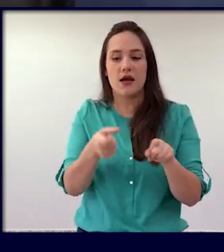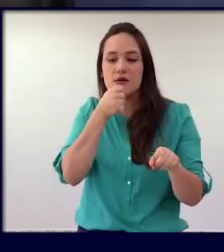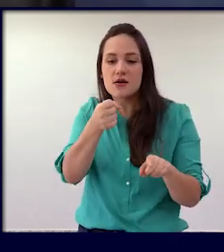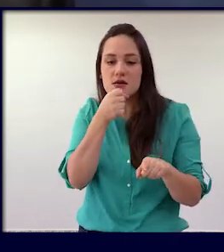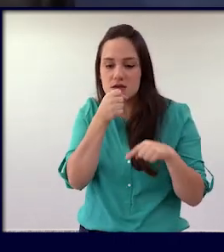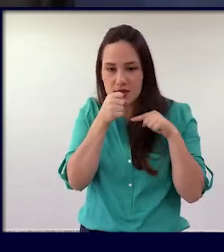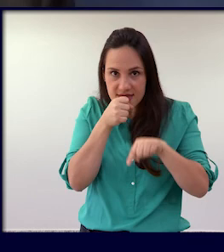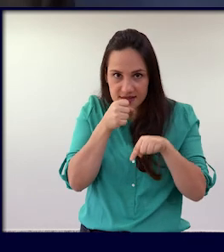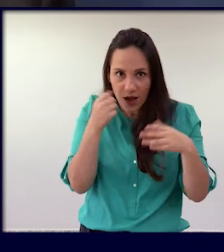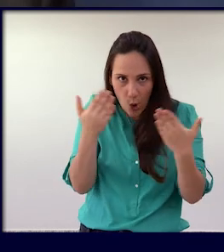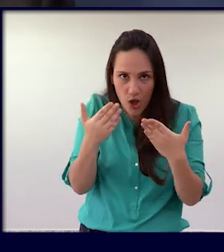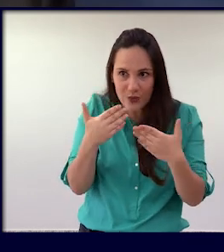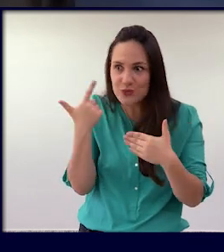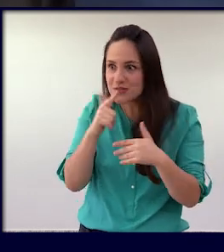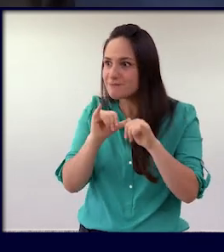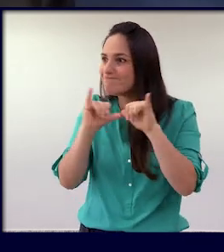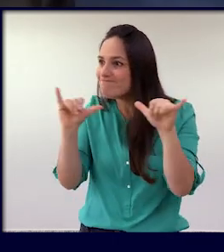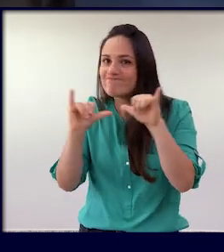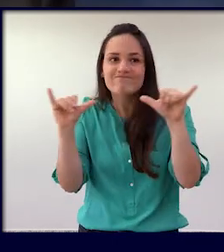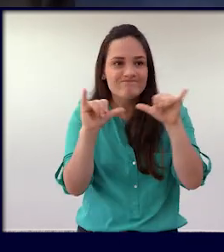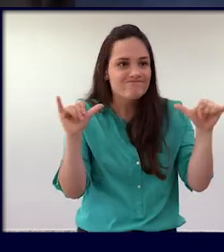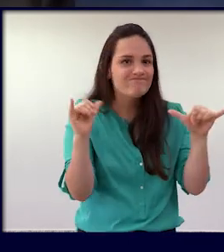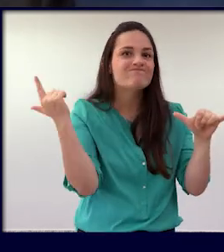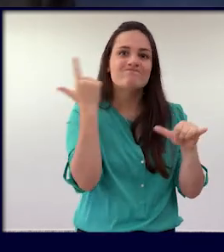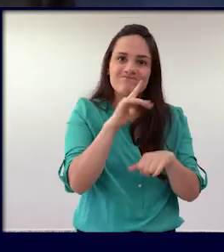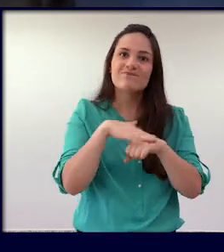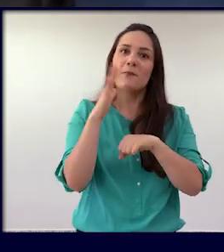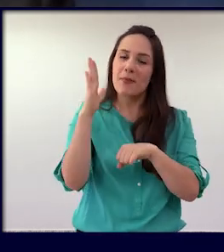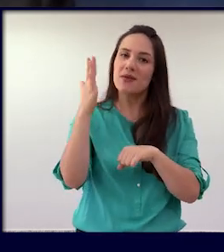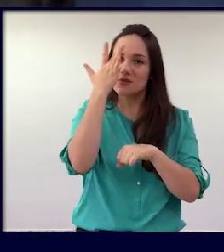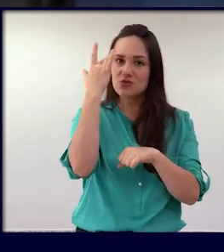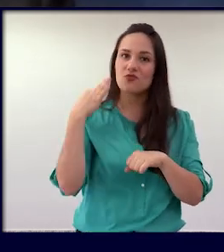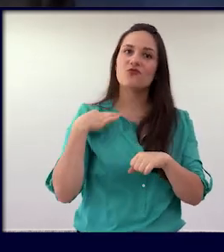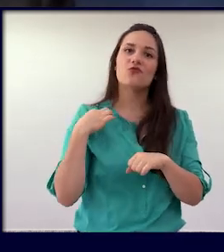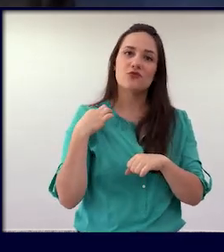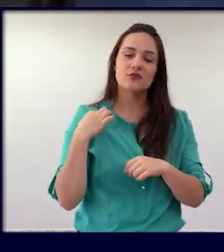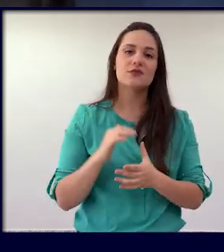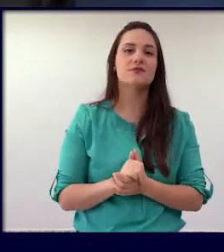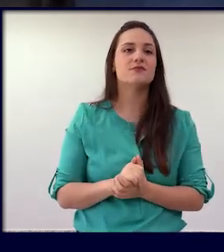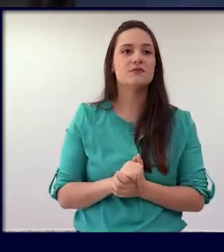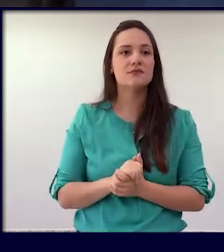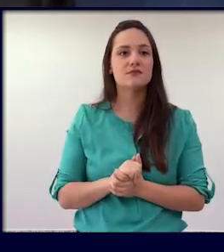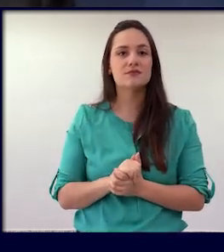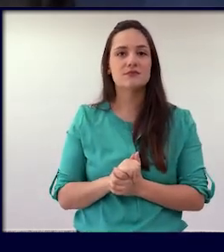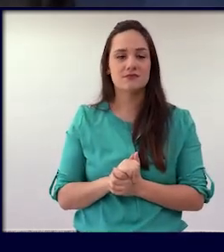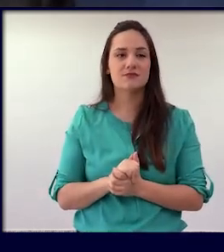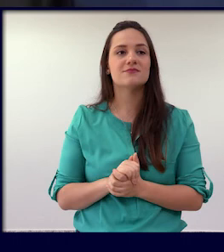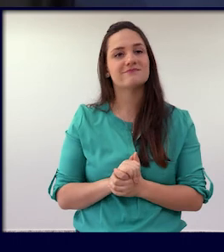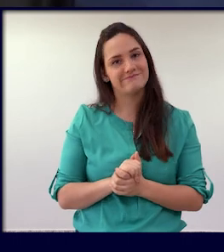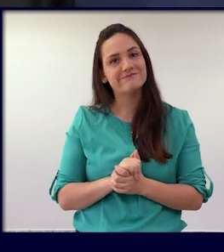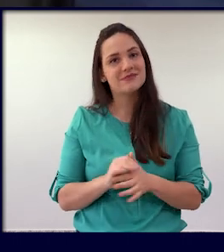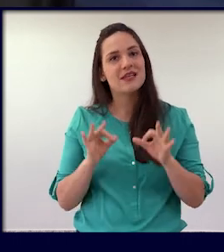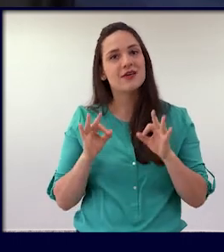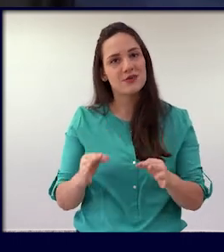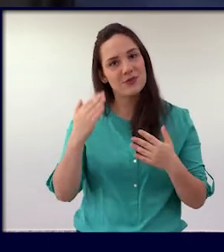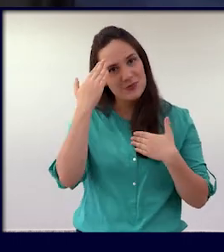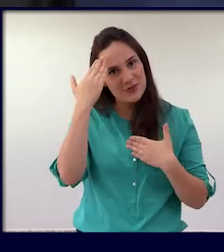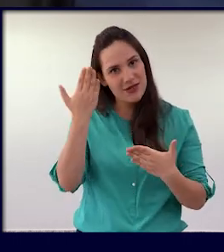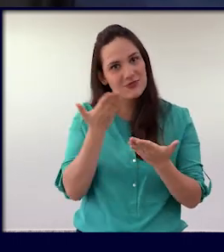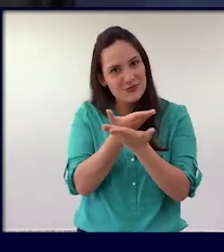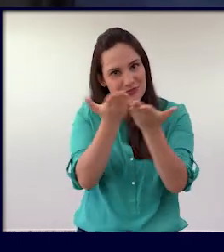dessa entrevista, levar essa informação e conseguir mais mesários, porque nós precisamos bastante.